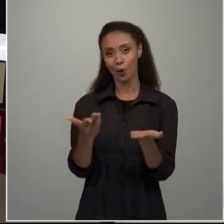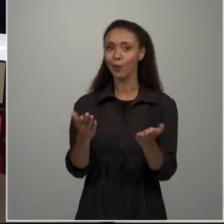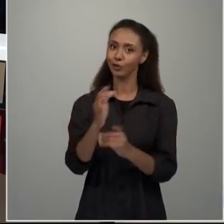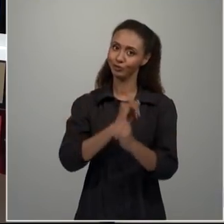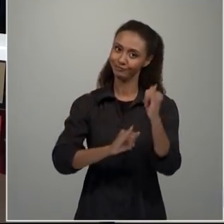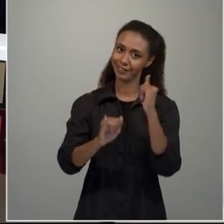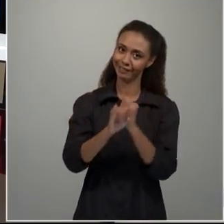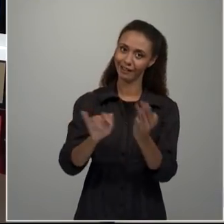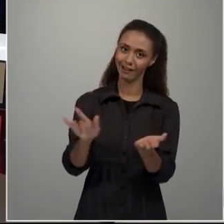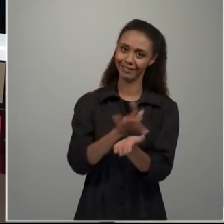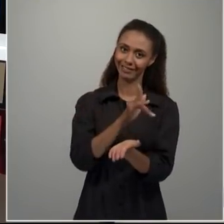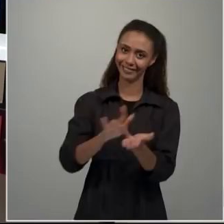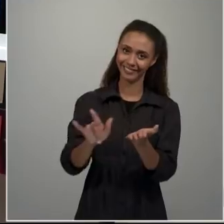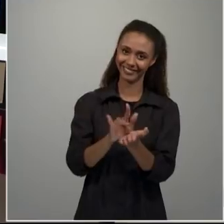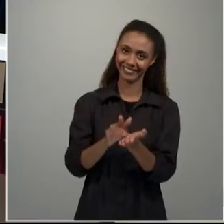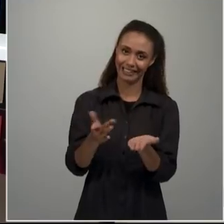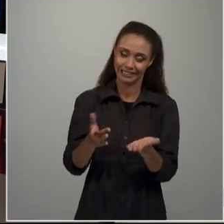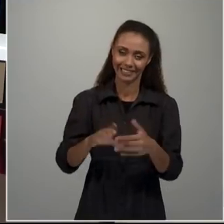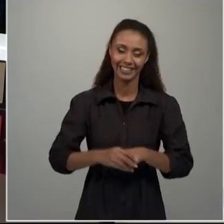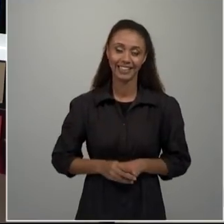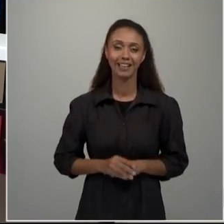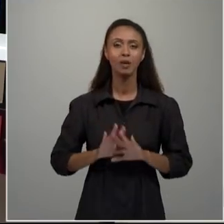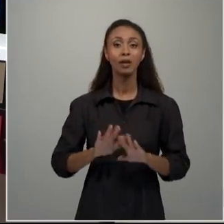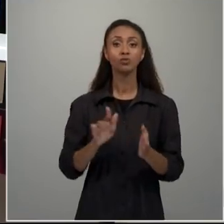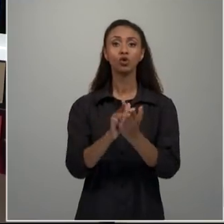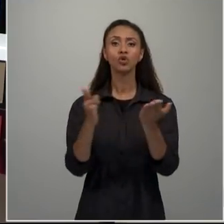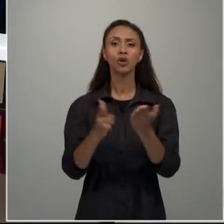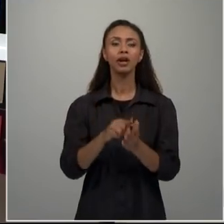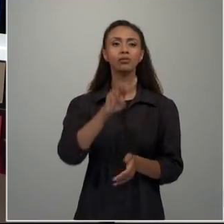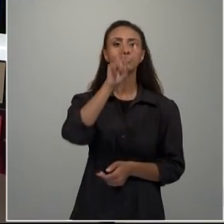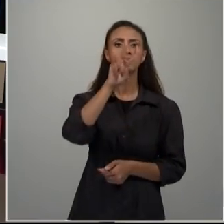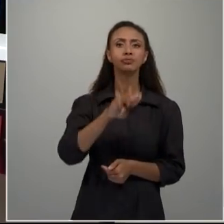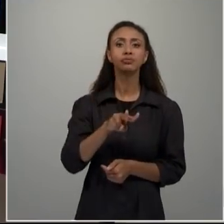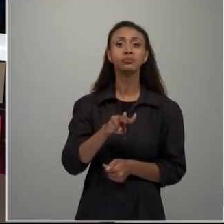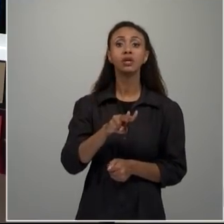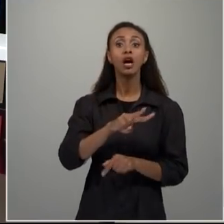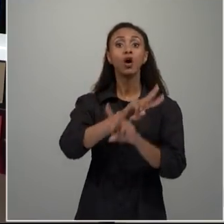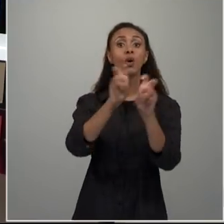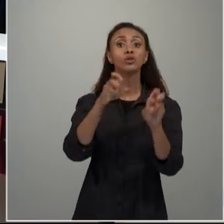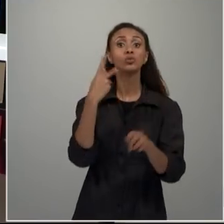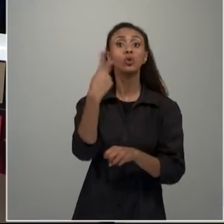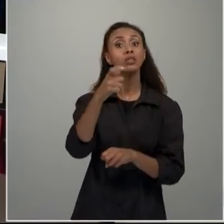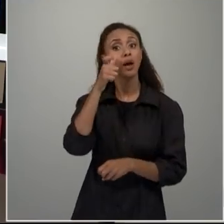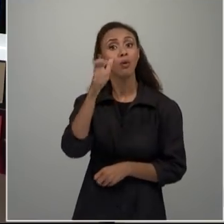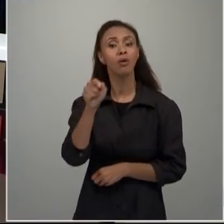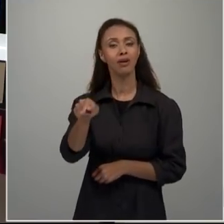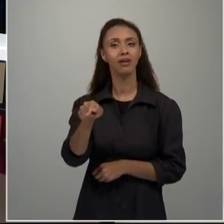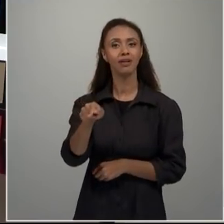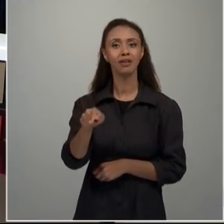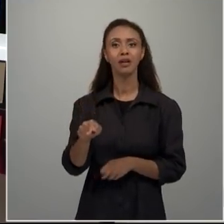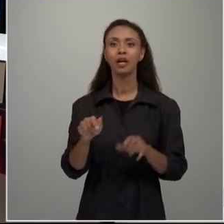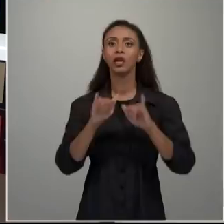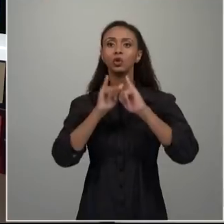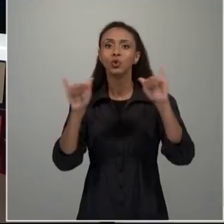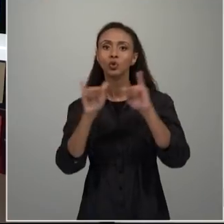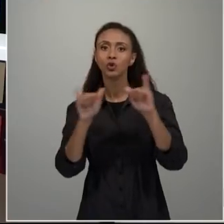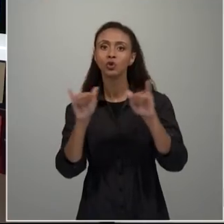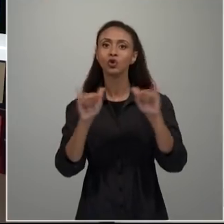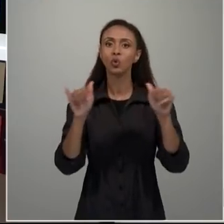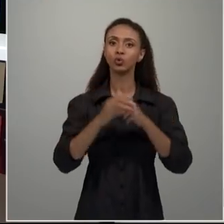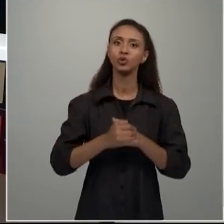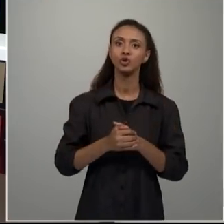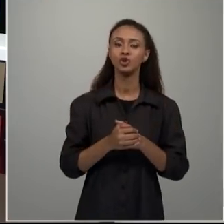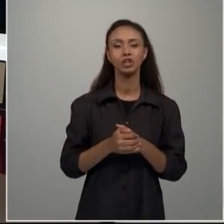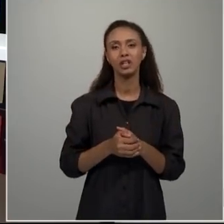talvez no seu tablet ou no seu computador vai ler o jornal você vai na questão que interessa a gente notícias a gente normalmente apenas notícias né uol